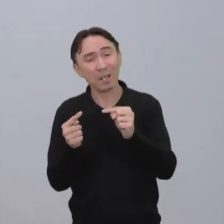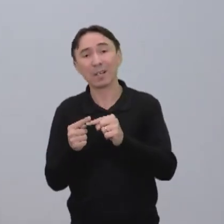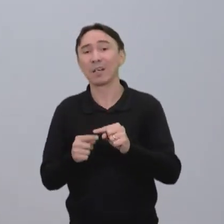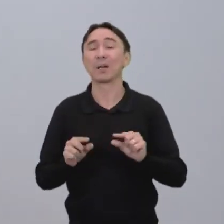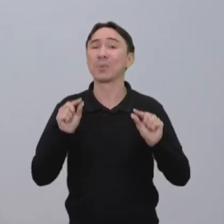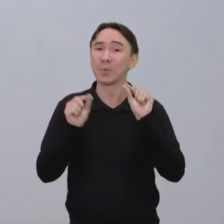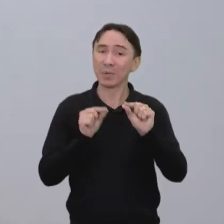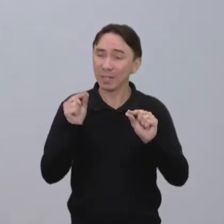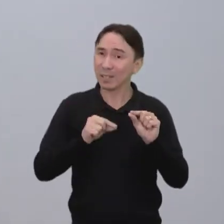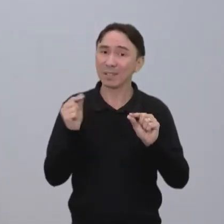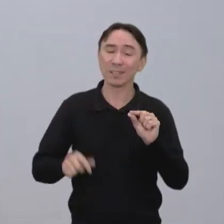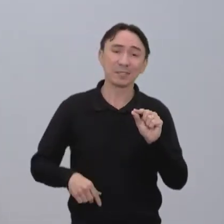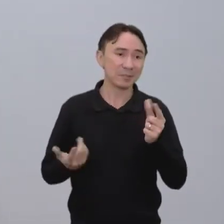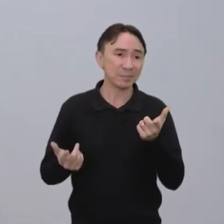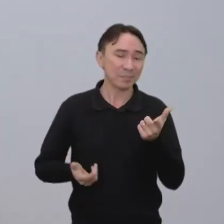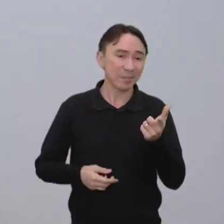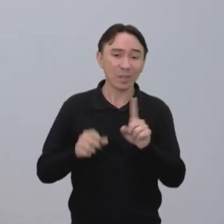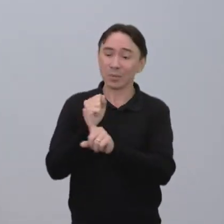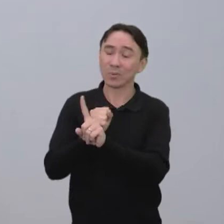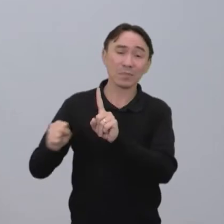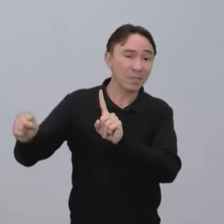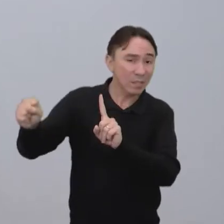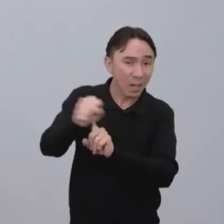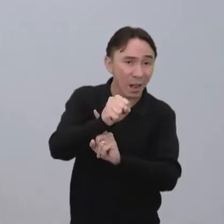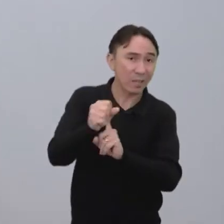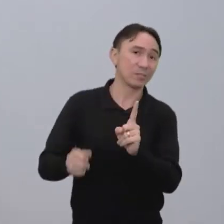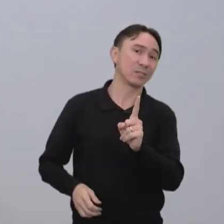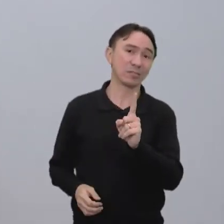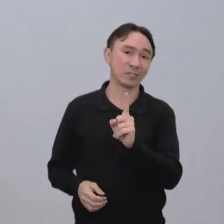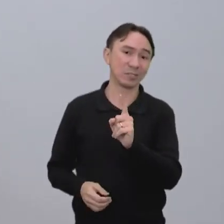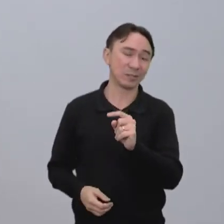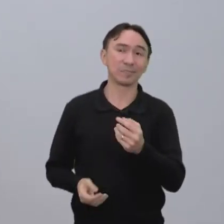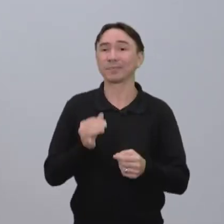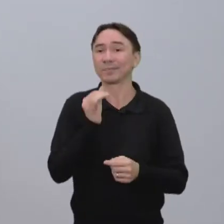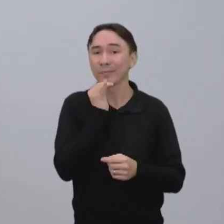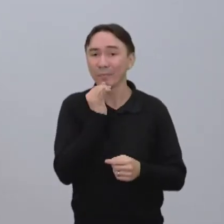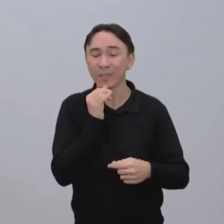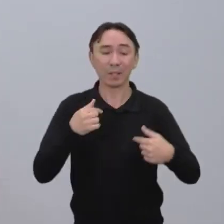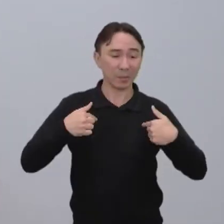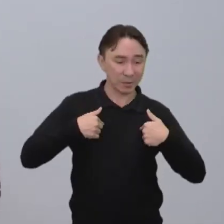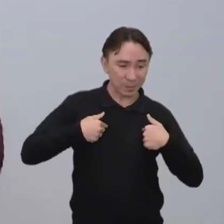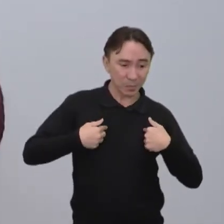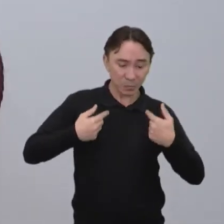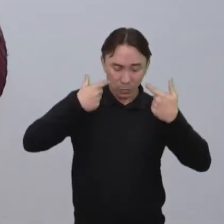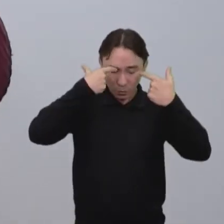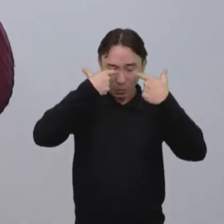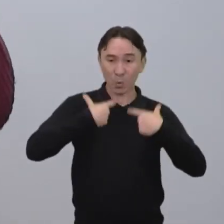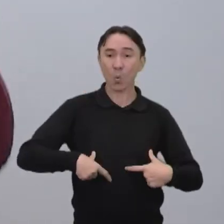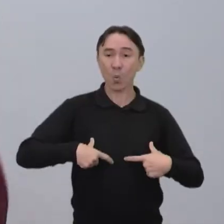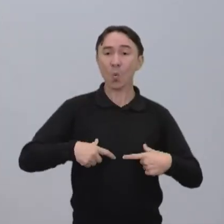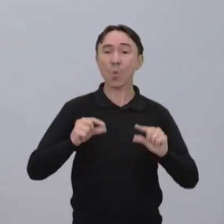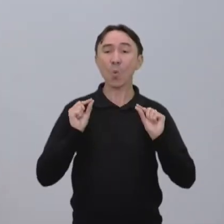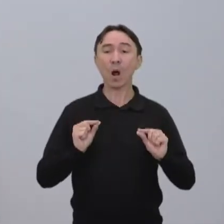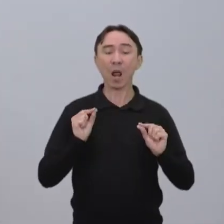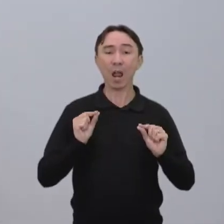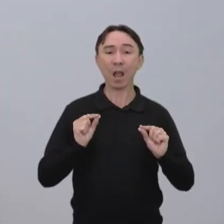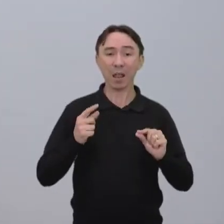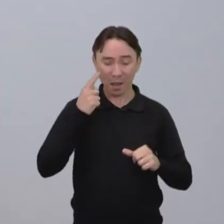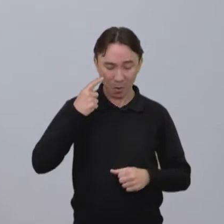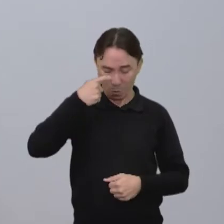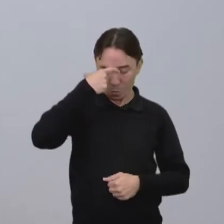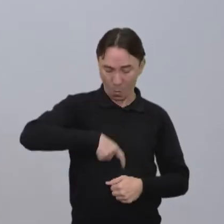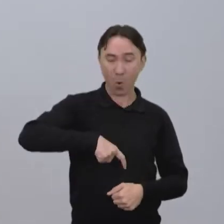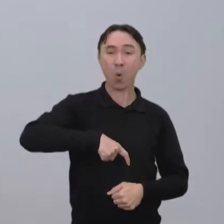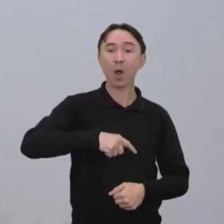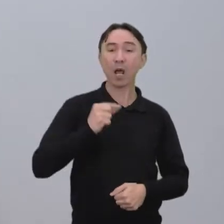processos sociais que estão ligados a quem a gente é, a como a gente se conforma, como a gente se define enquanto